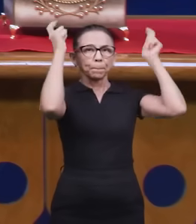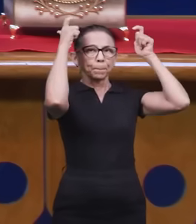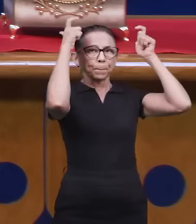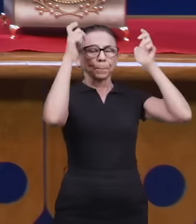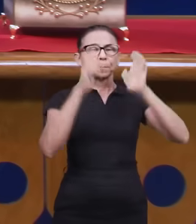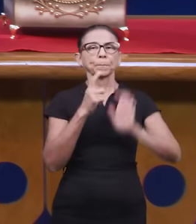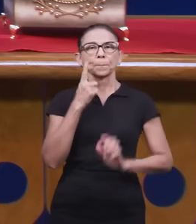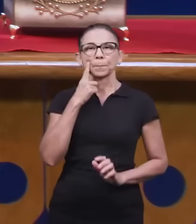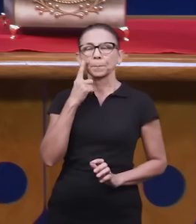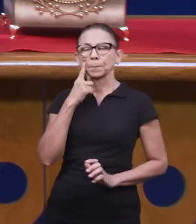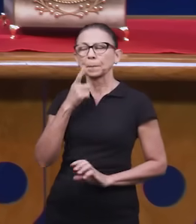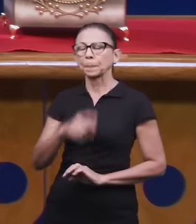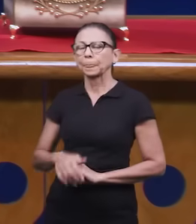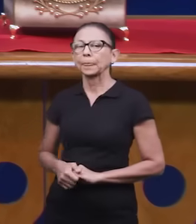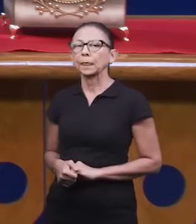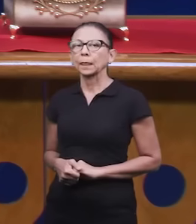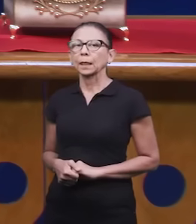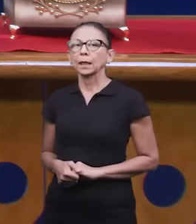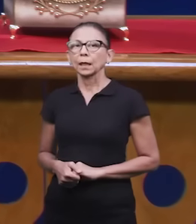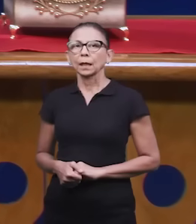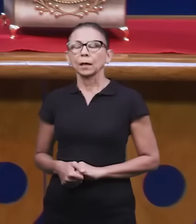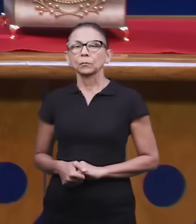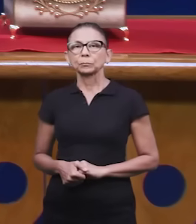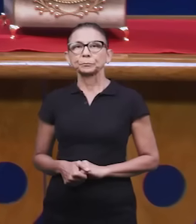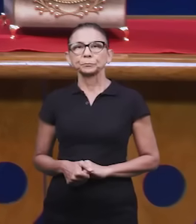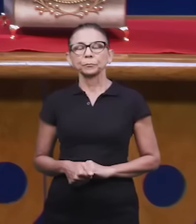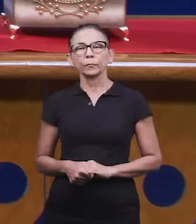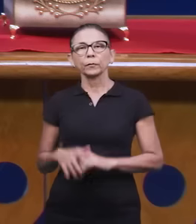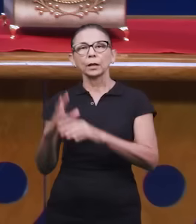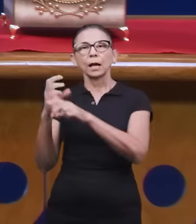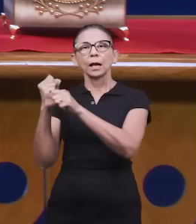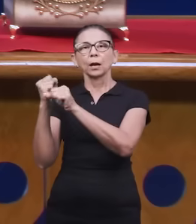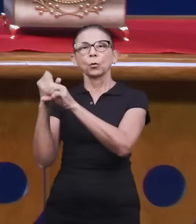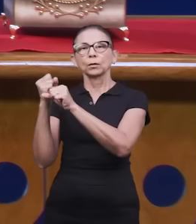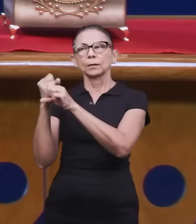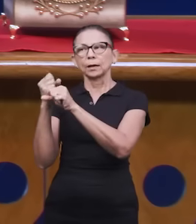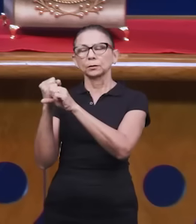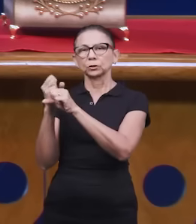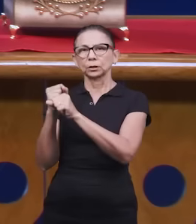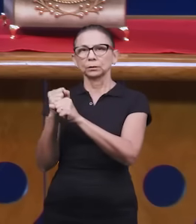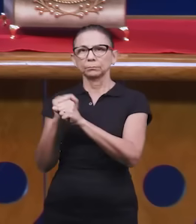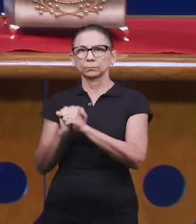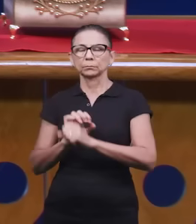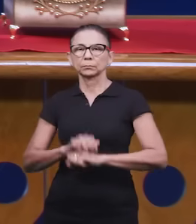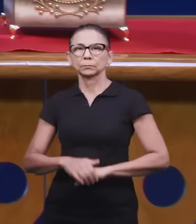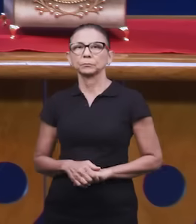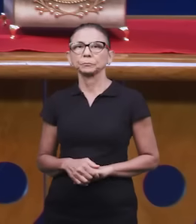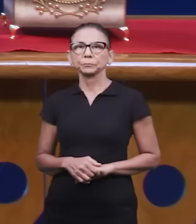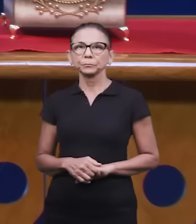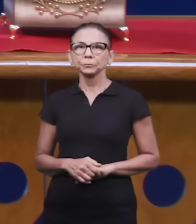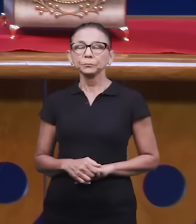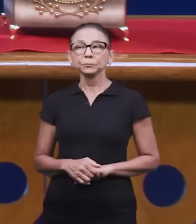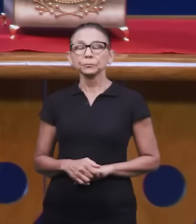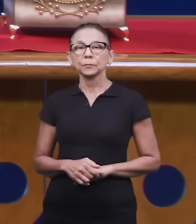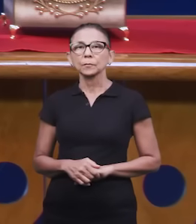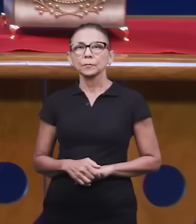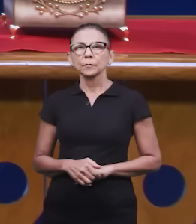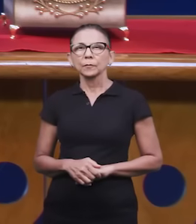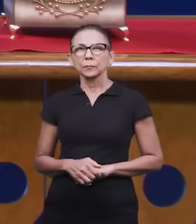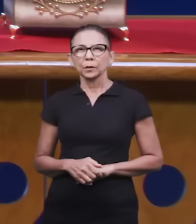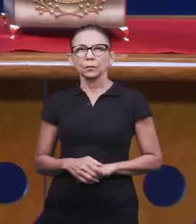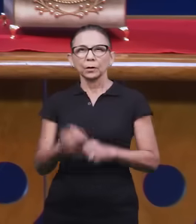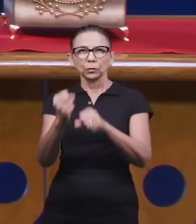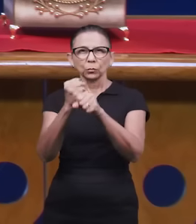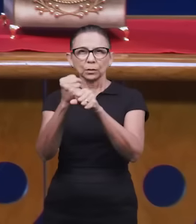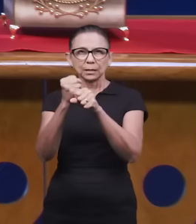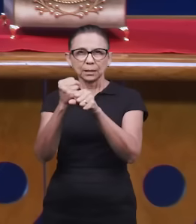o entendimento. Aqui está a cronologia, o tempo. Aqui, vamos ver primeiro a semana de